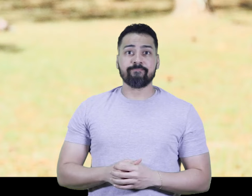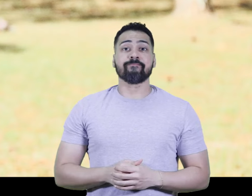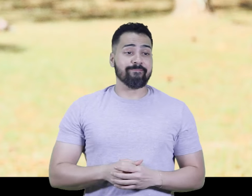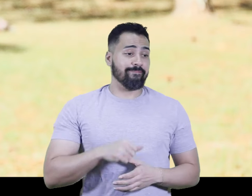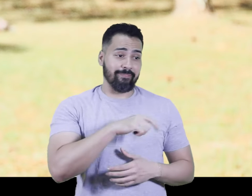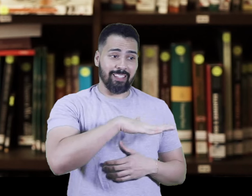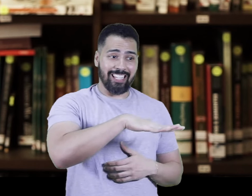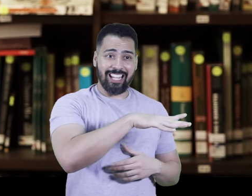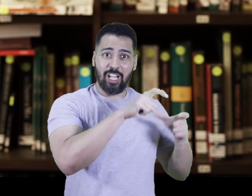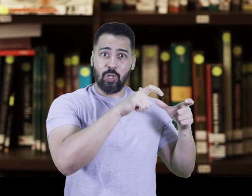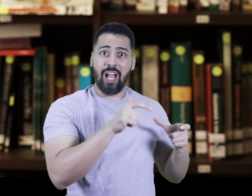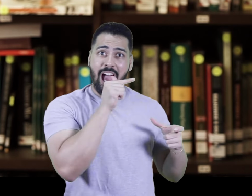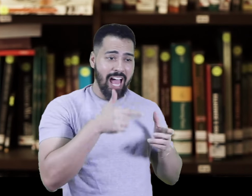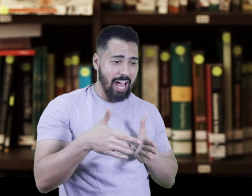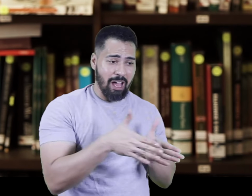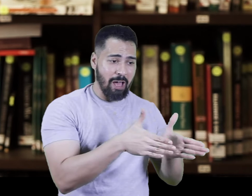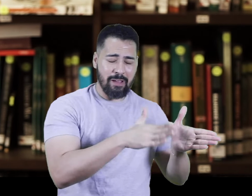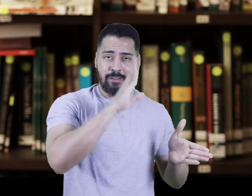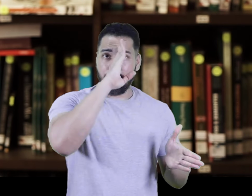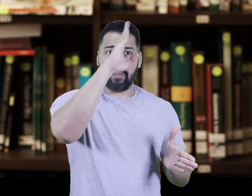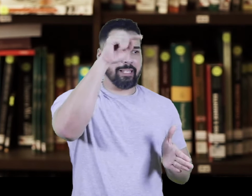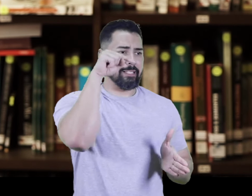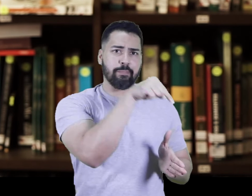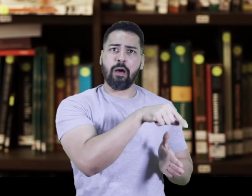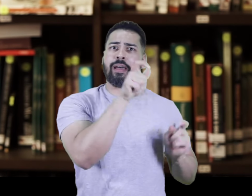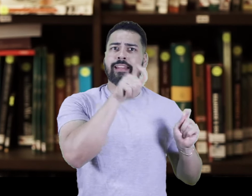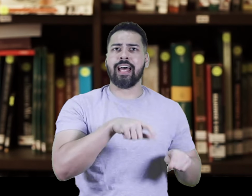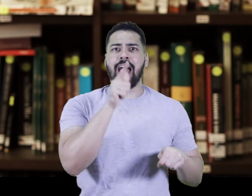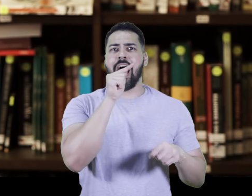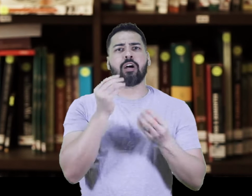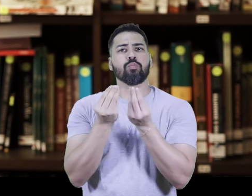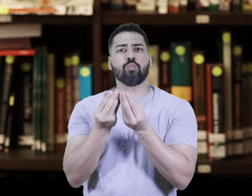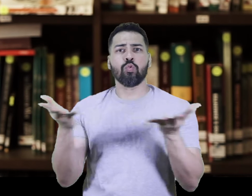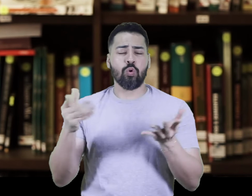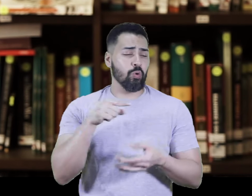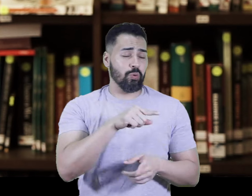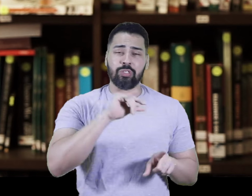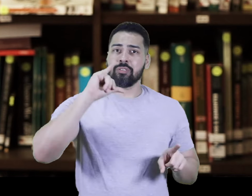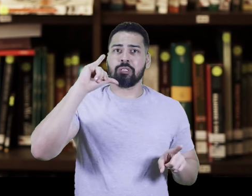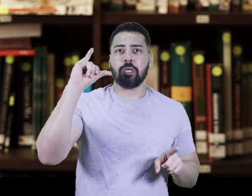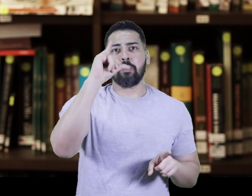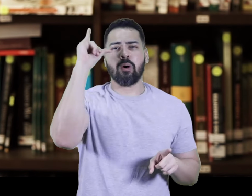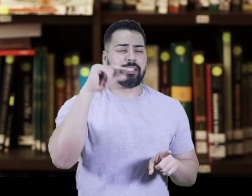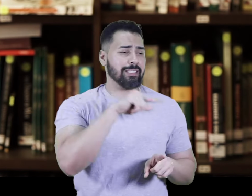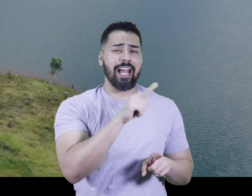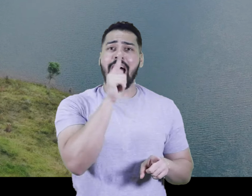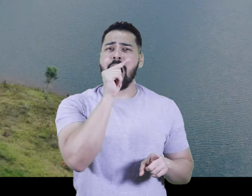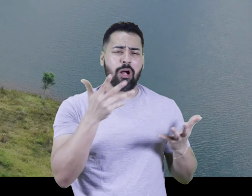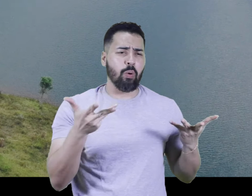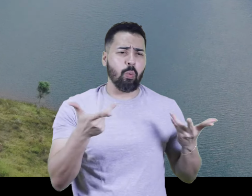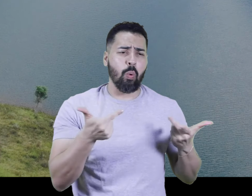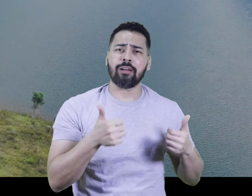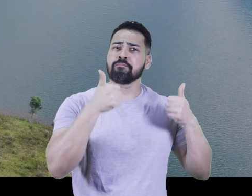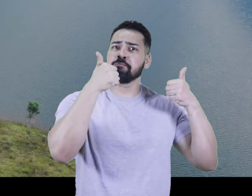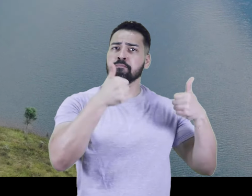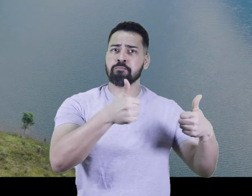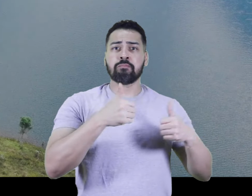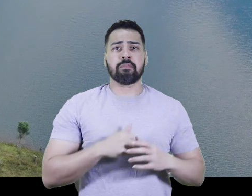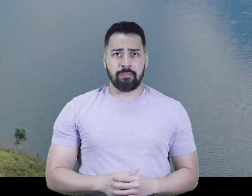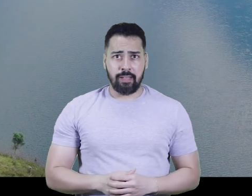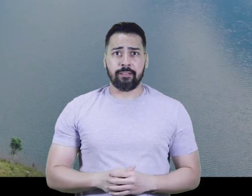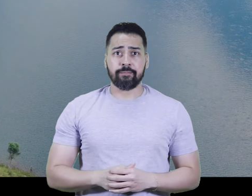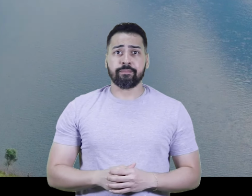reservatório de Chapéu-Duvas. Hoje, Chapéu-Duvas é um dos principais mananciais de água que abastece o Rio de Fora. A gente precisa daquele reservatório. Tem muita água e